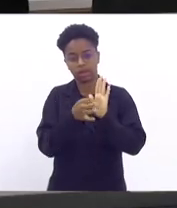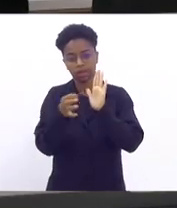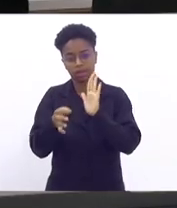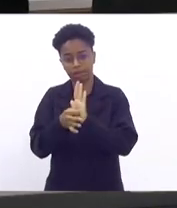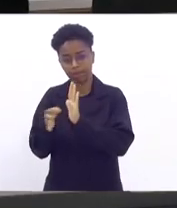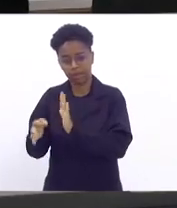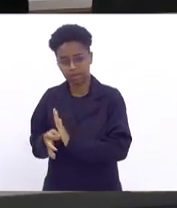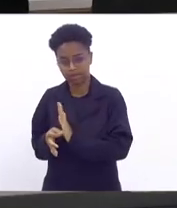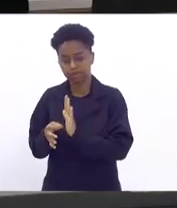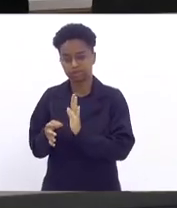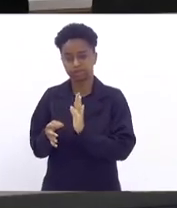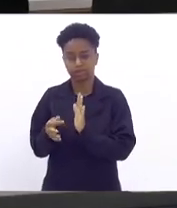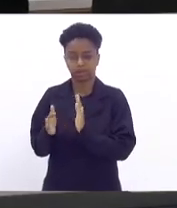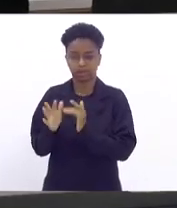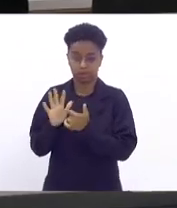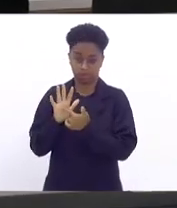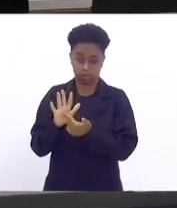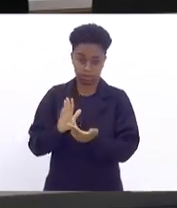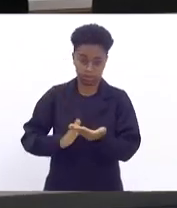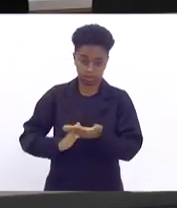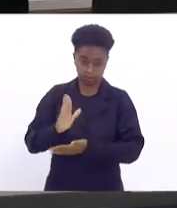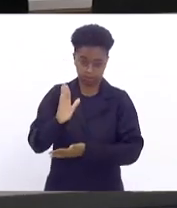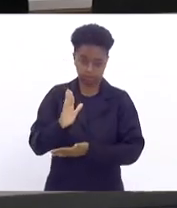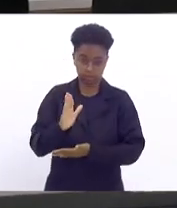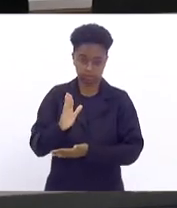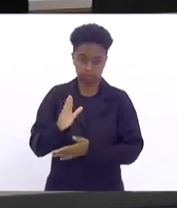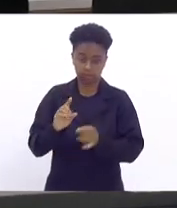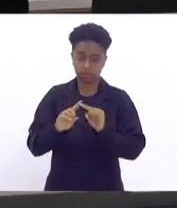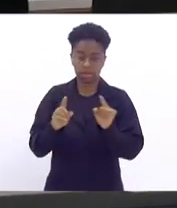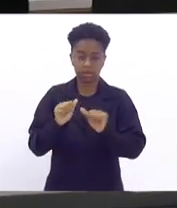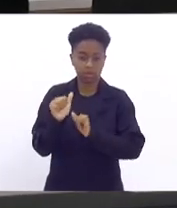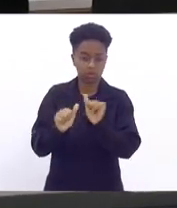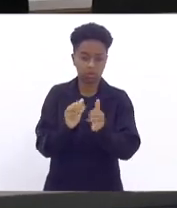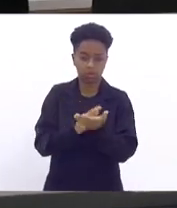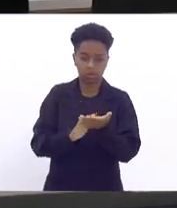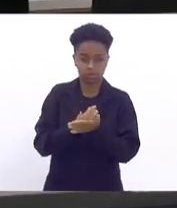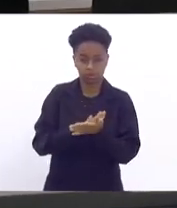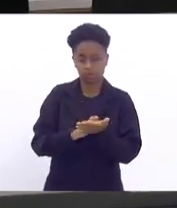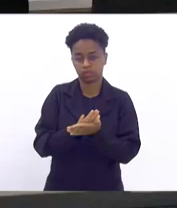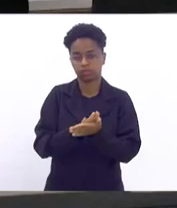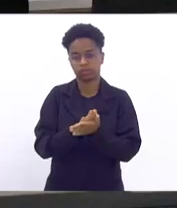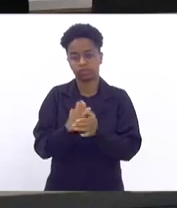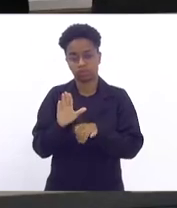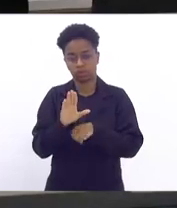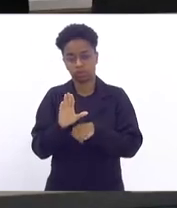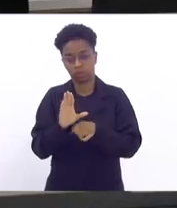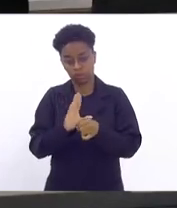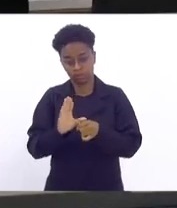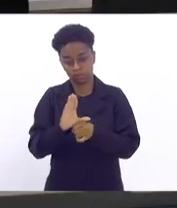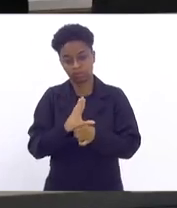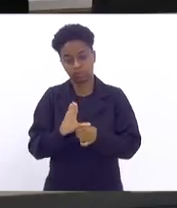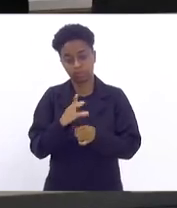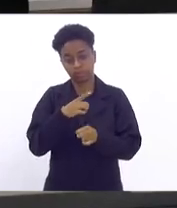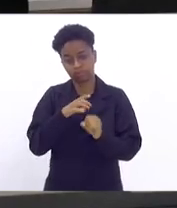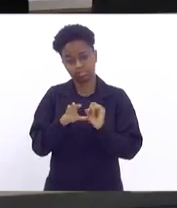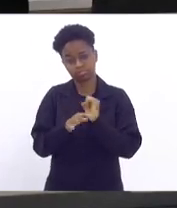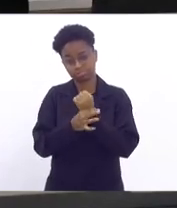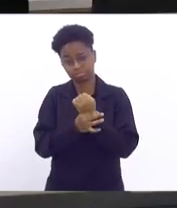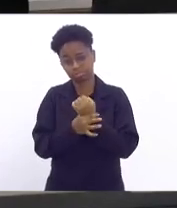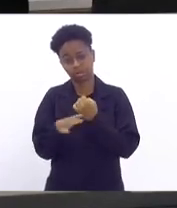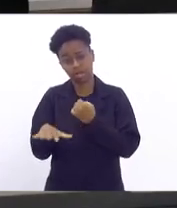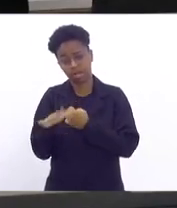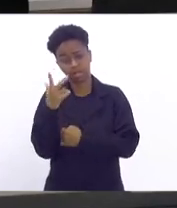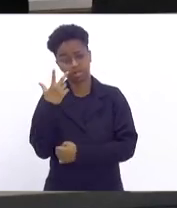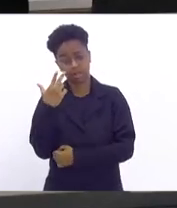vierem a ser aprovados sem modificação pelo colegiado seguramente nesse caso é